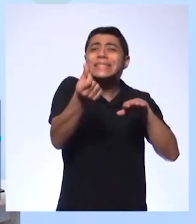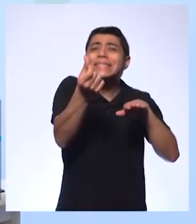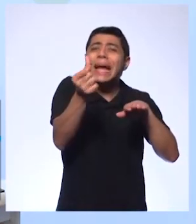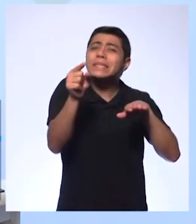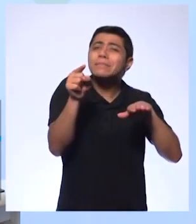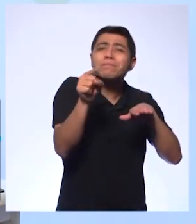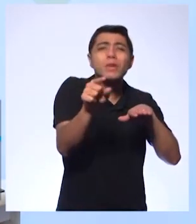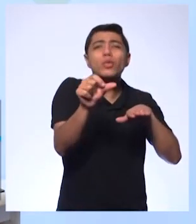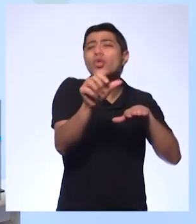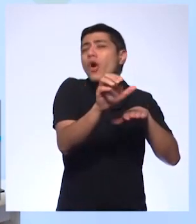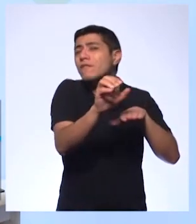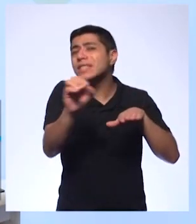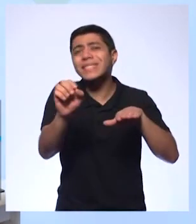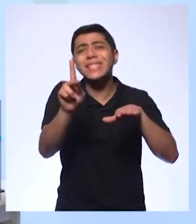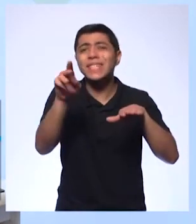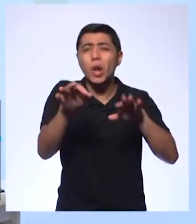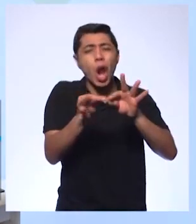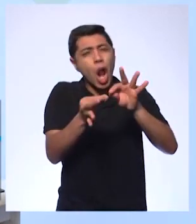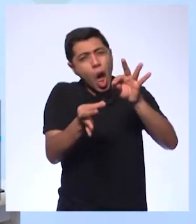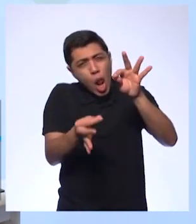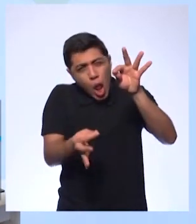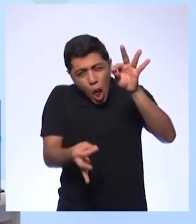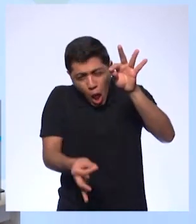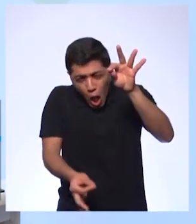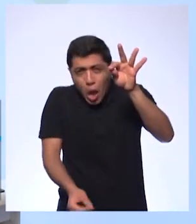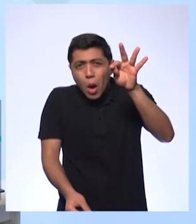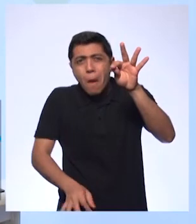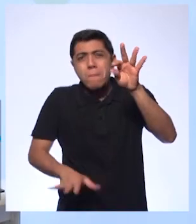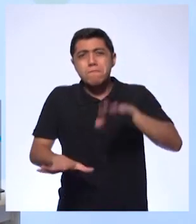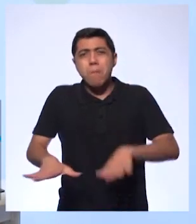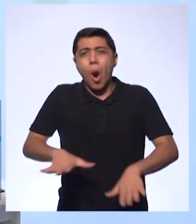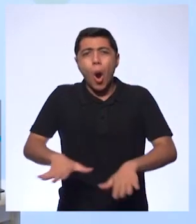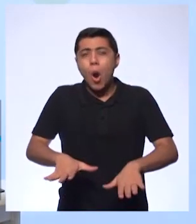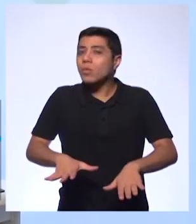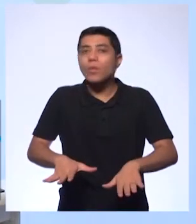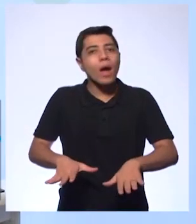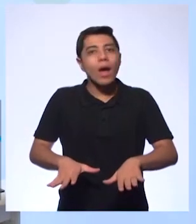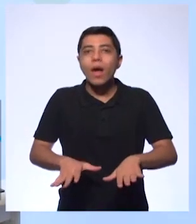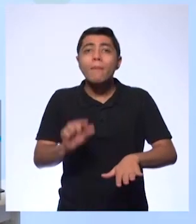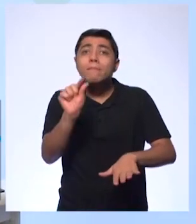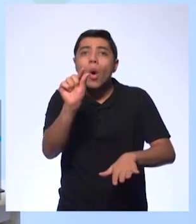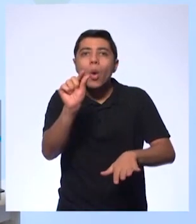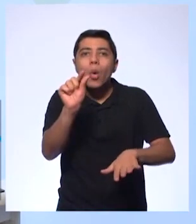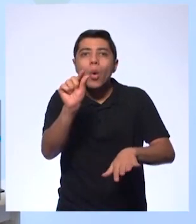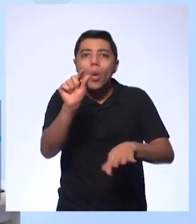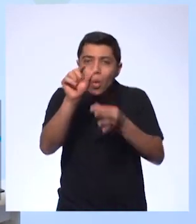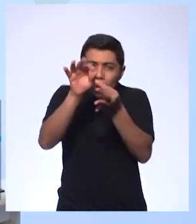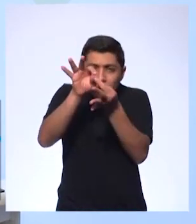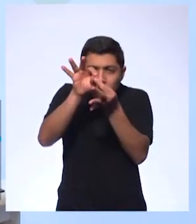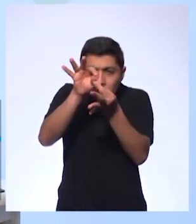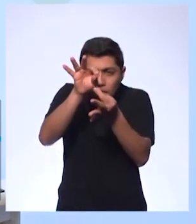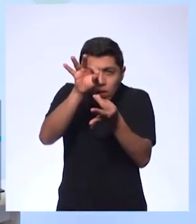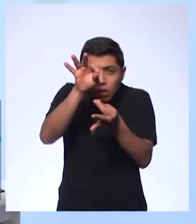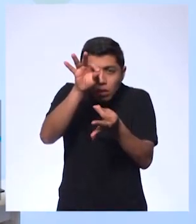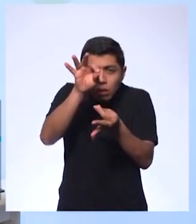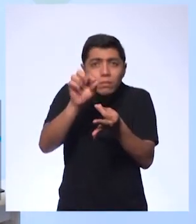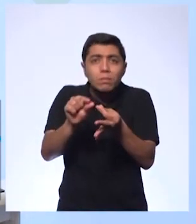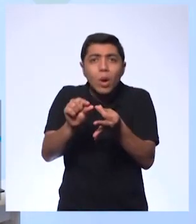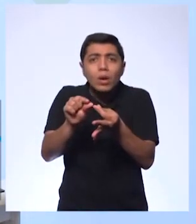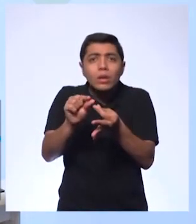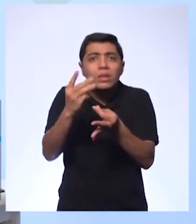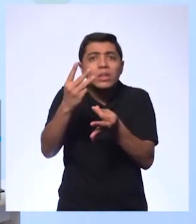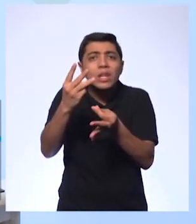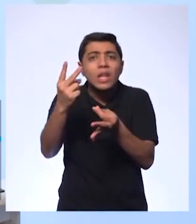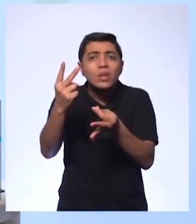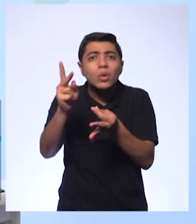sulfite, se a gente for analisar isso aí. O pior é a estrutura do país. Boa parte dos países